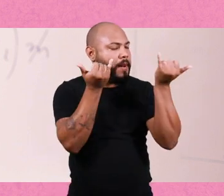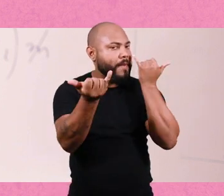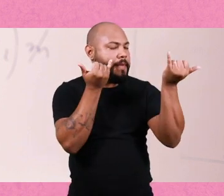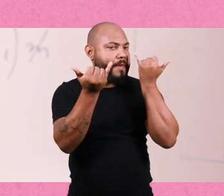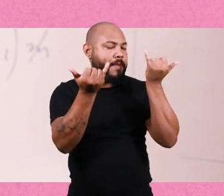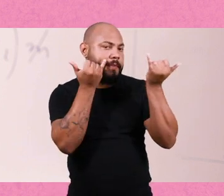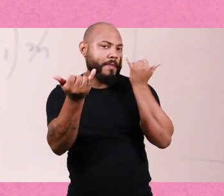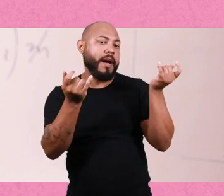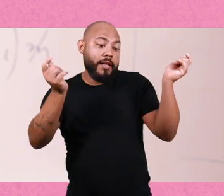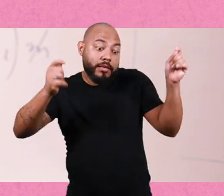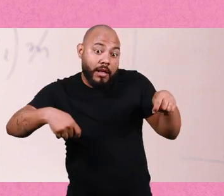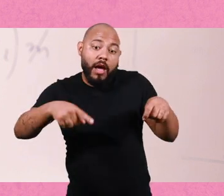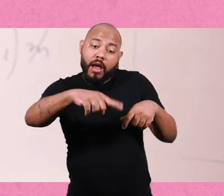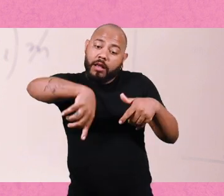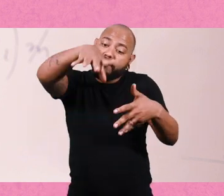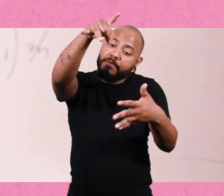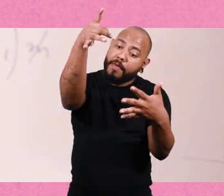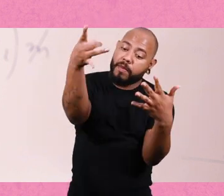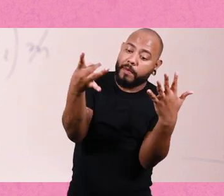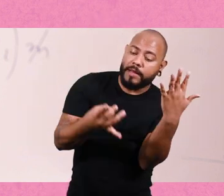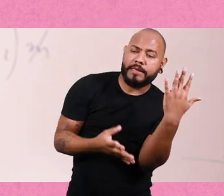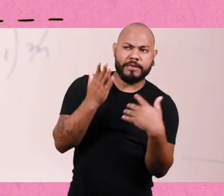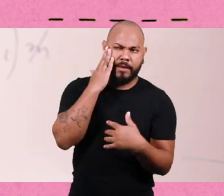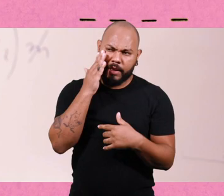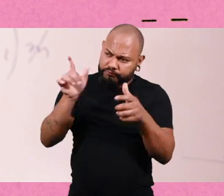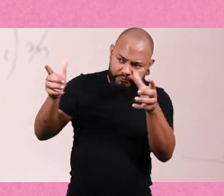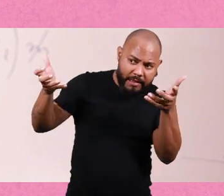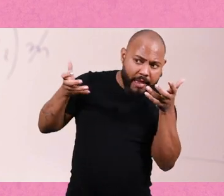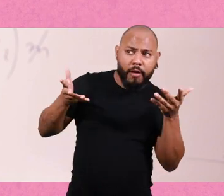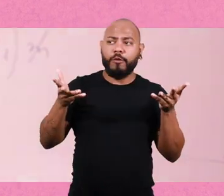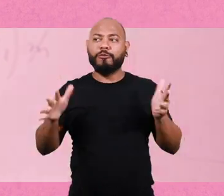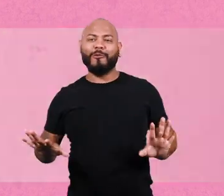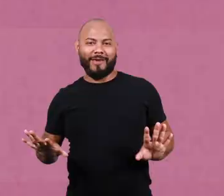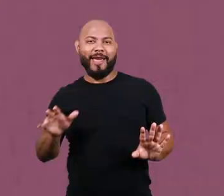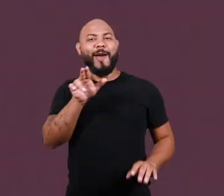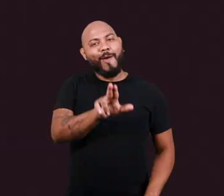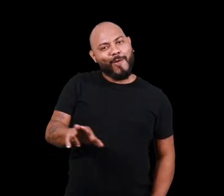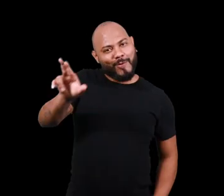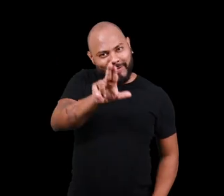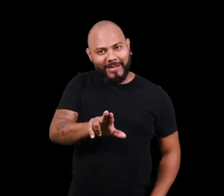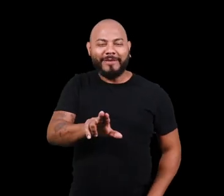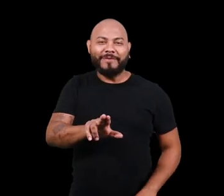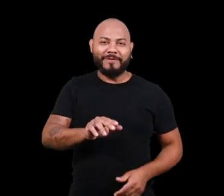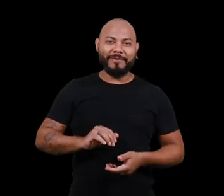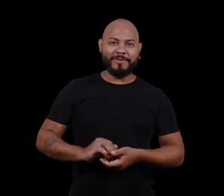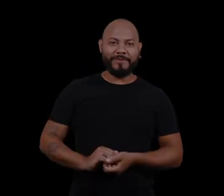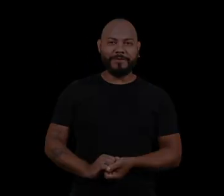dar condições para a pessoa saber se quer ou não usar aquilo ali.